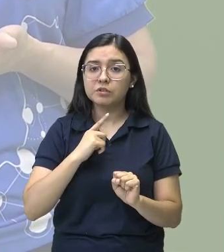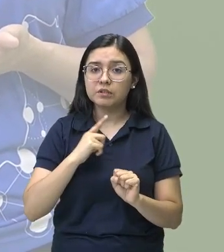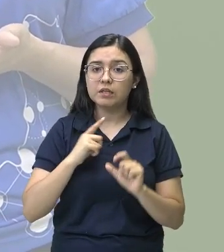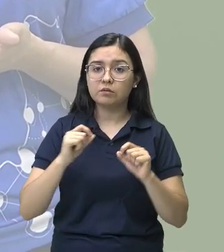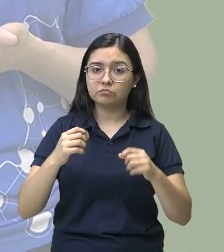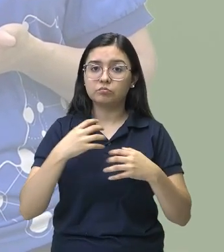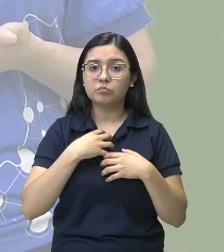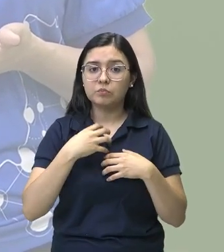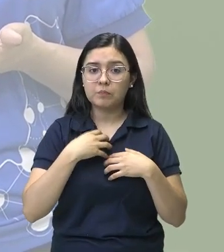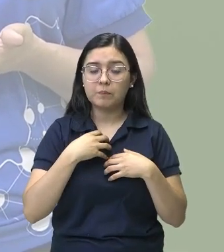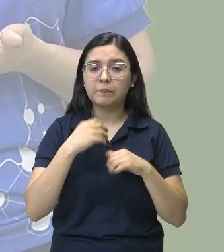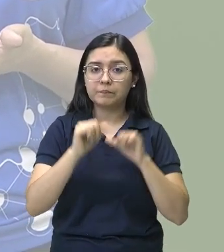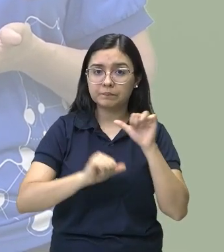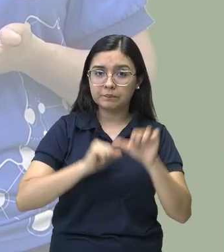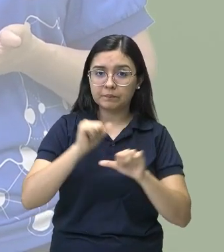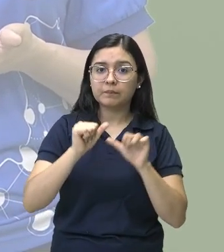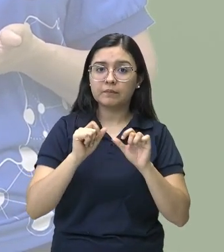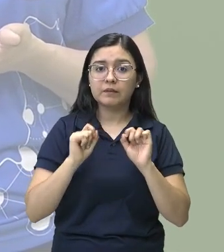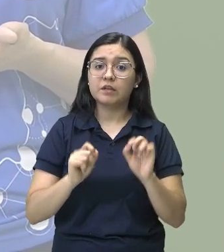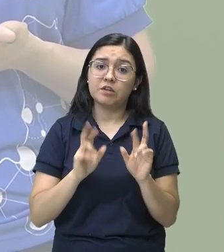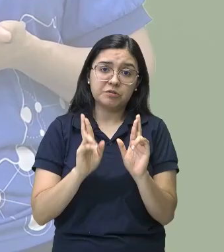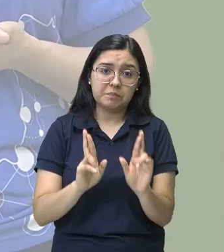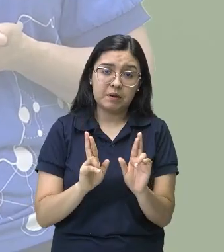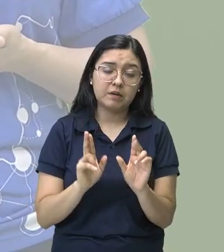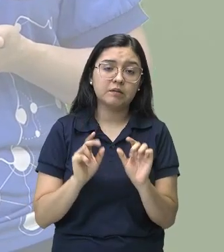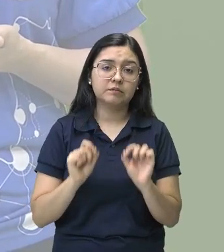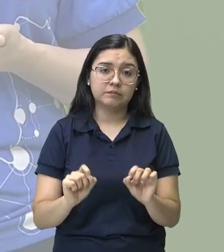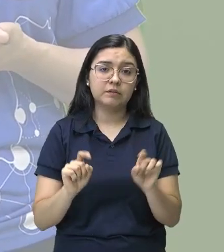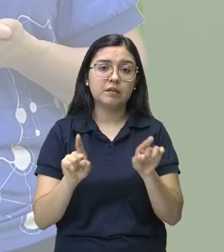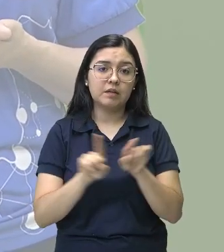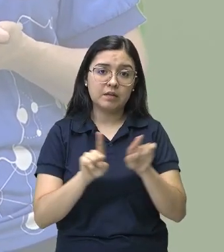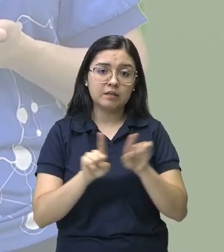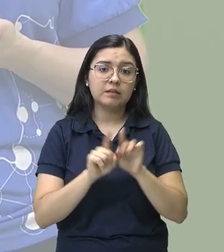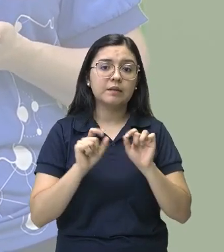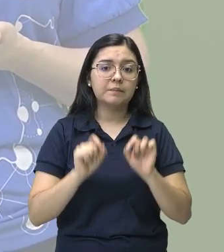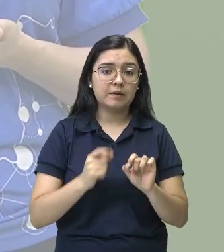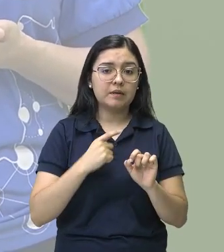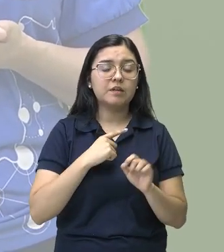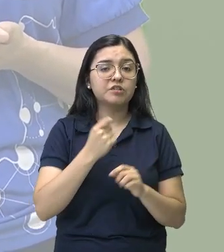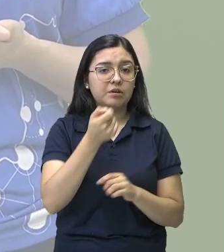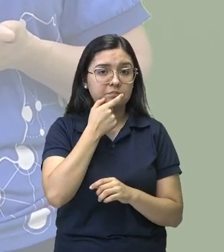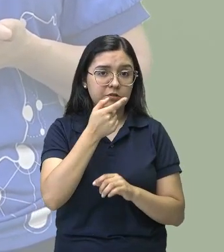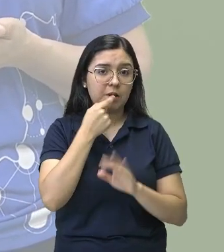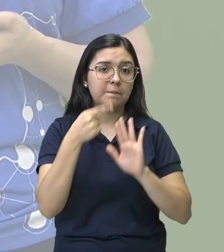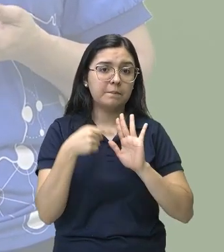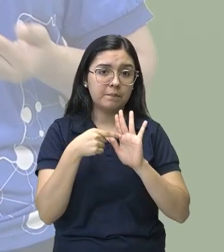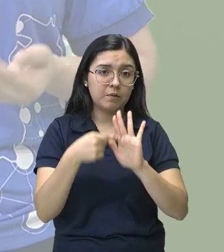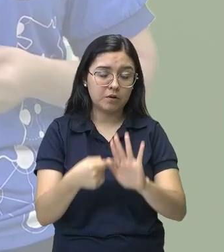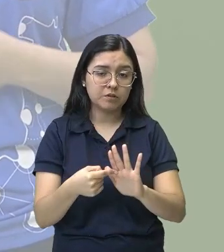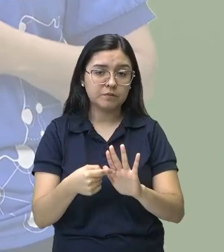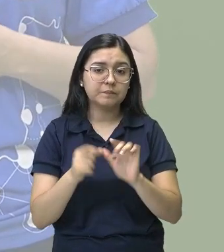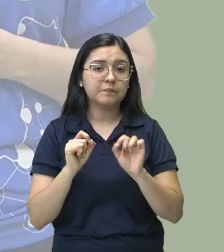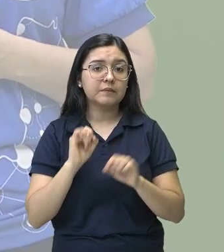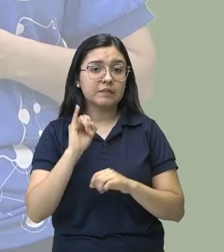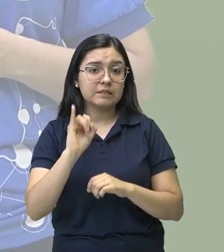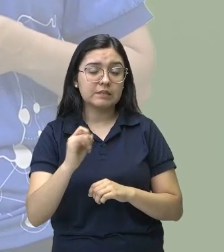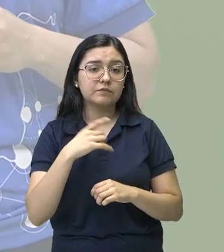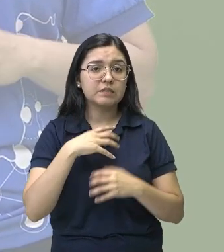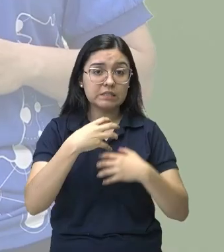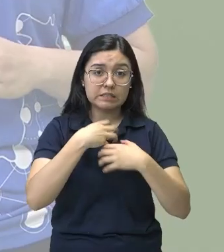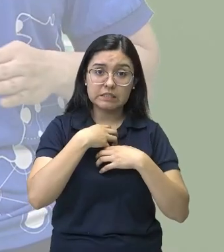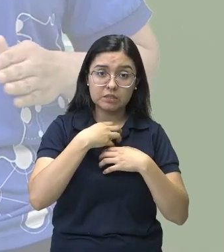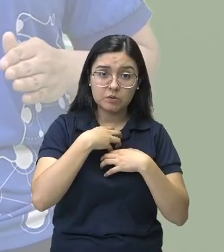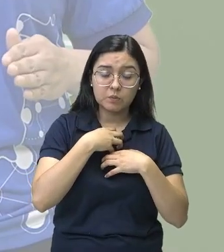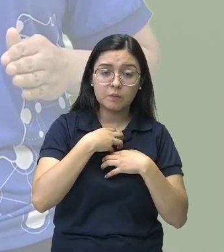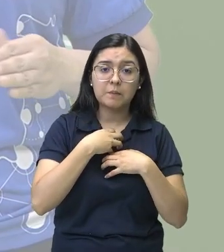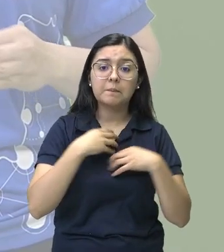reação que é uma reação esperada, inclusive, as indústrias farmacêuticas já prevêem isso, e quando aparecem os sintomas,